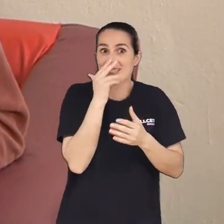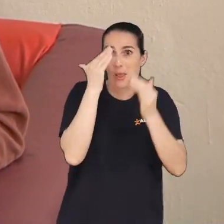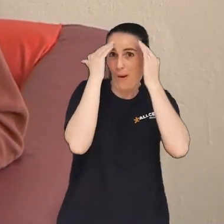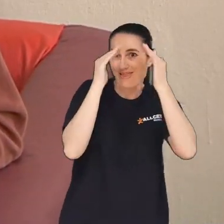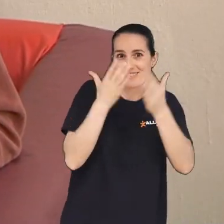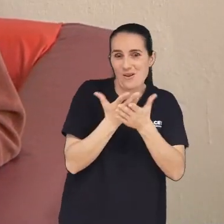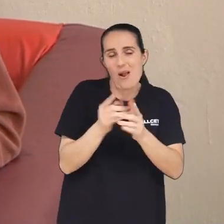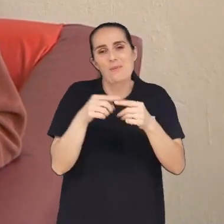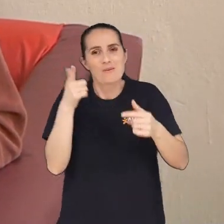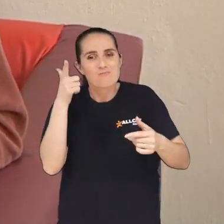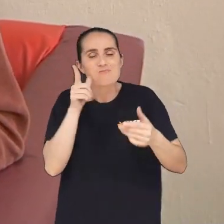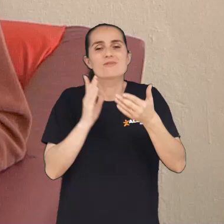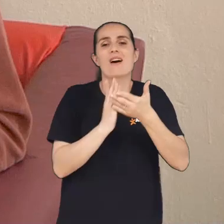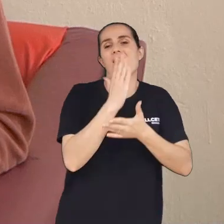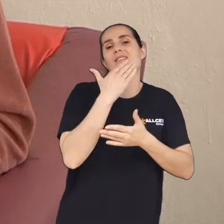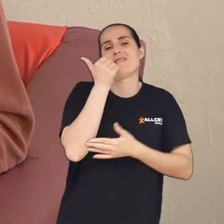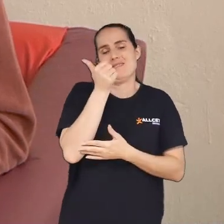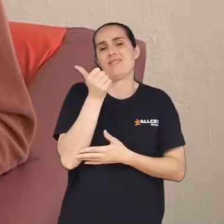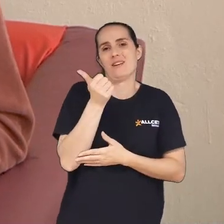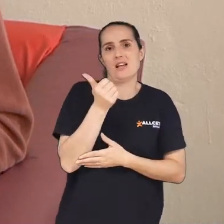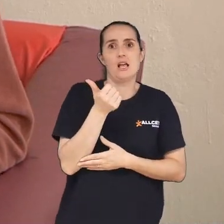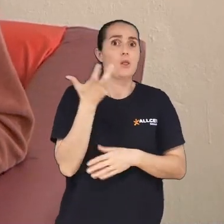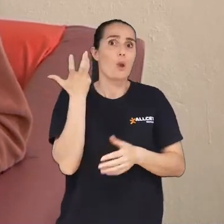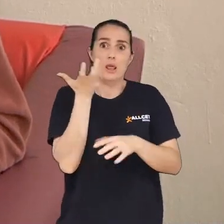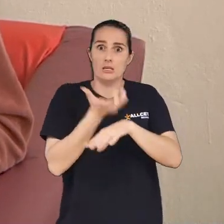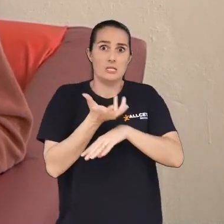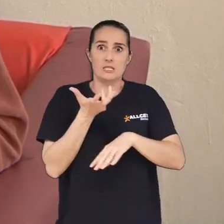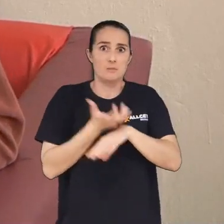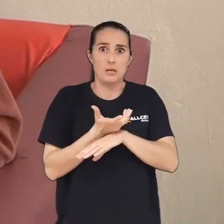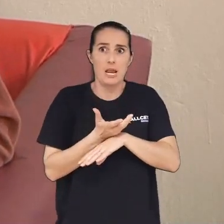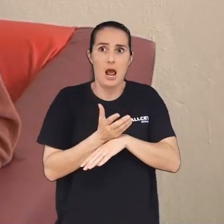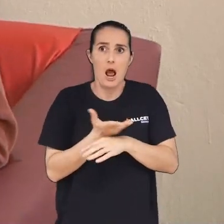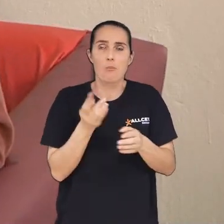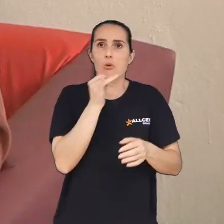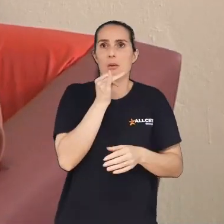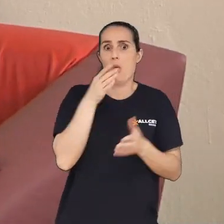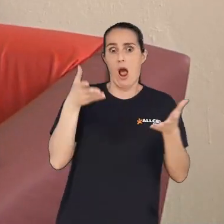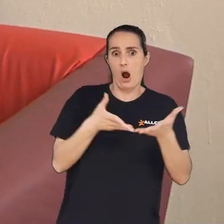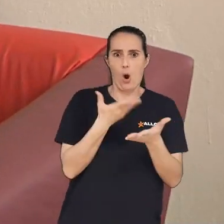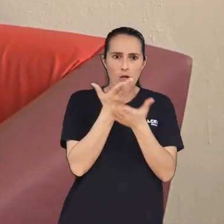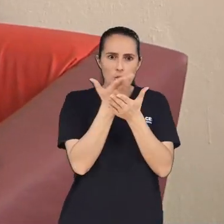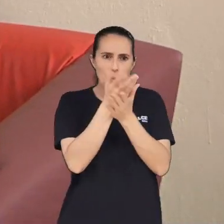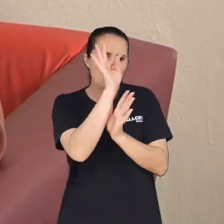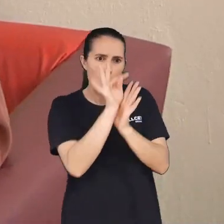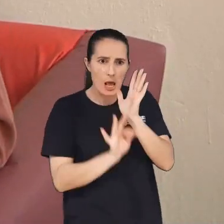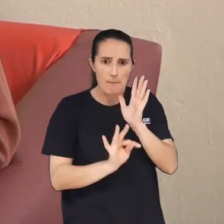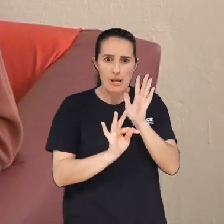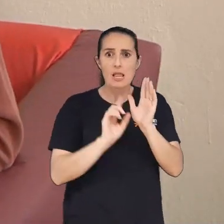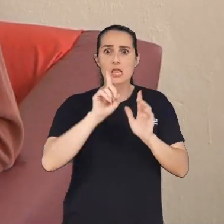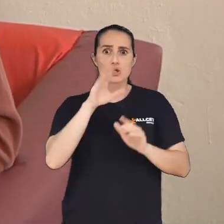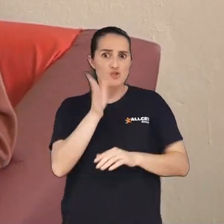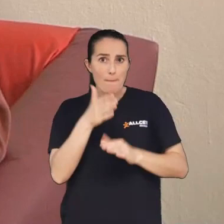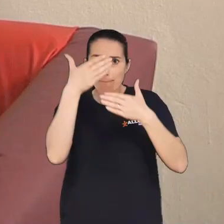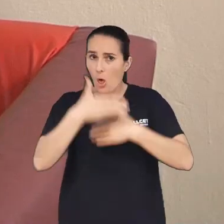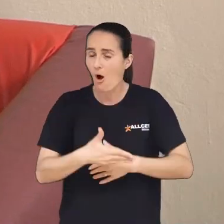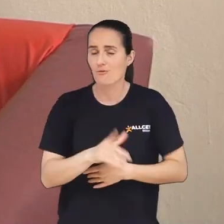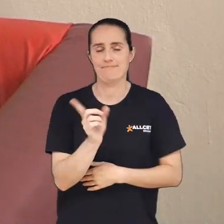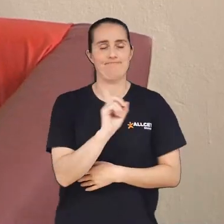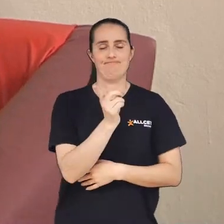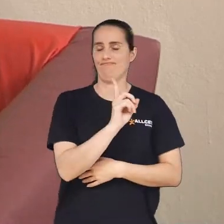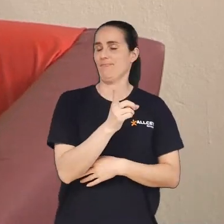não eram matérias que tinham sido dadas há poucos tempos, como a gente tem a prova logo no final, era uma prova